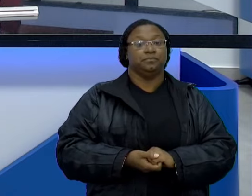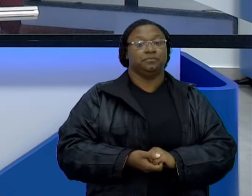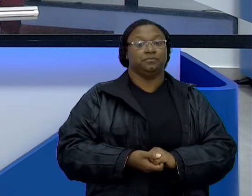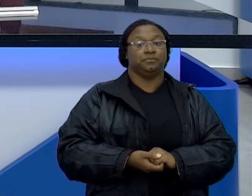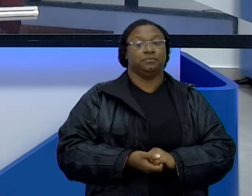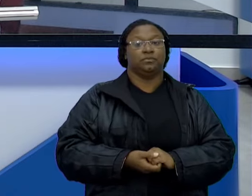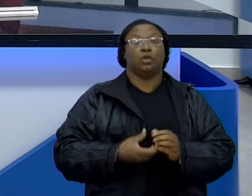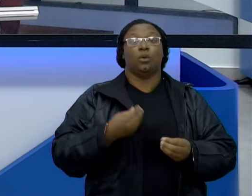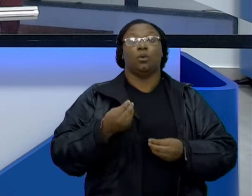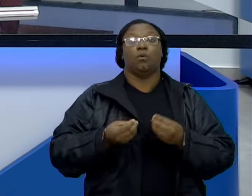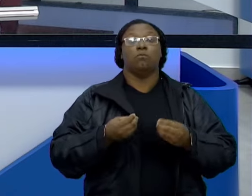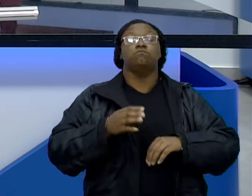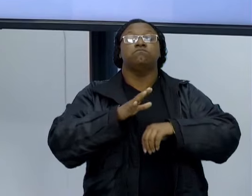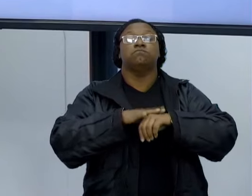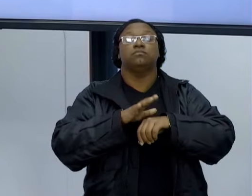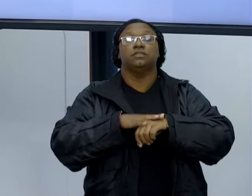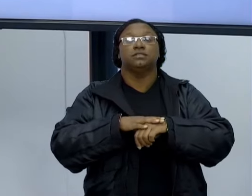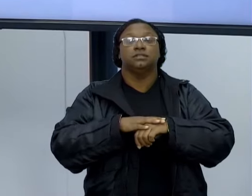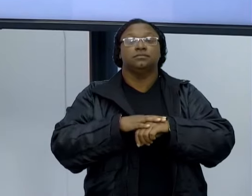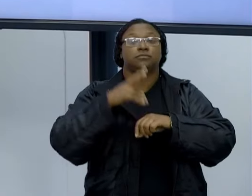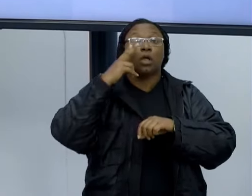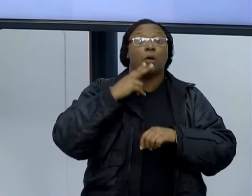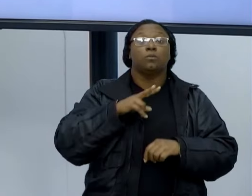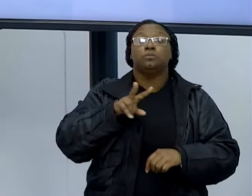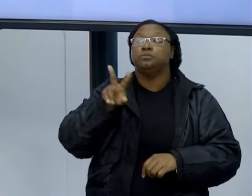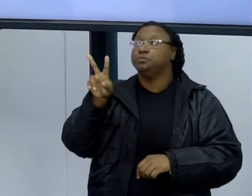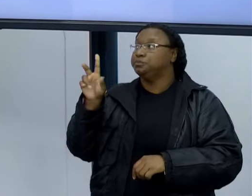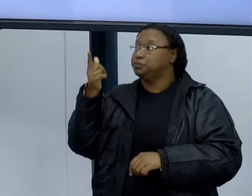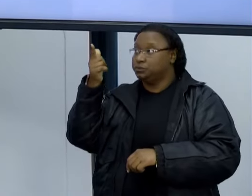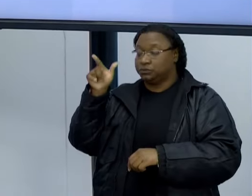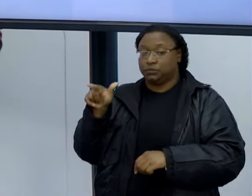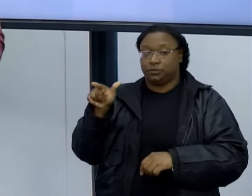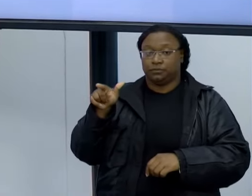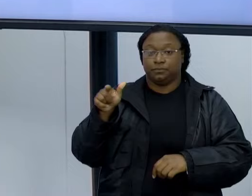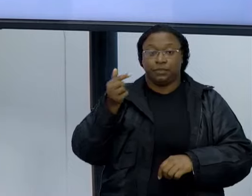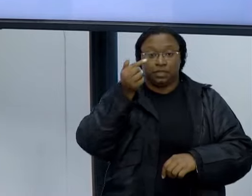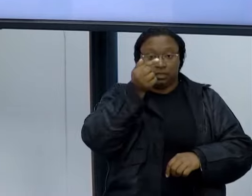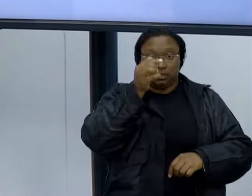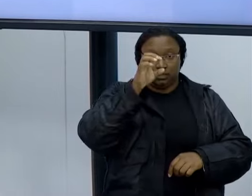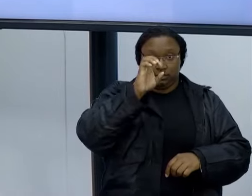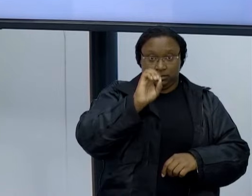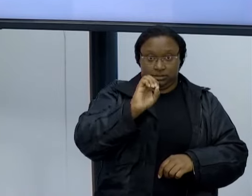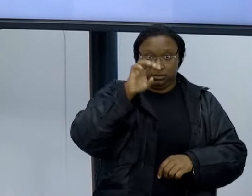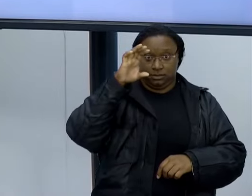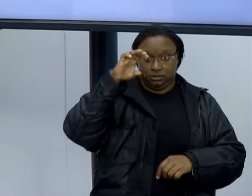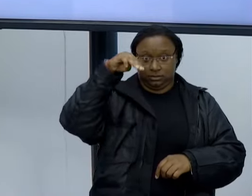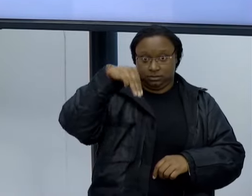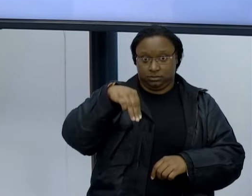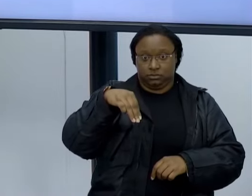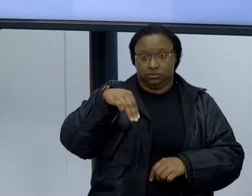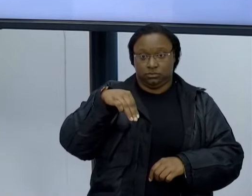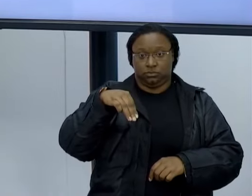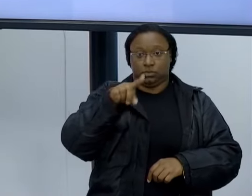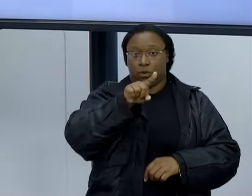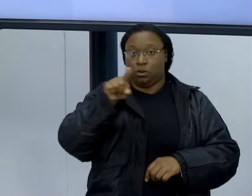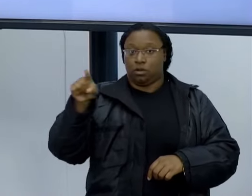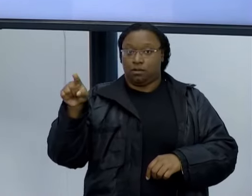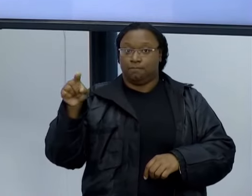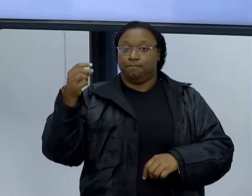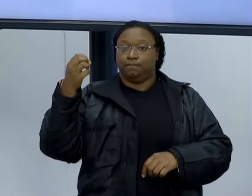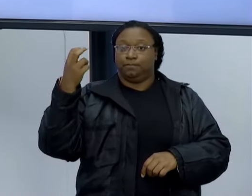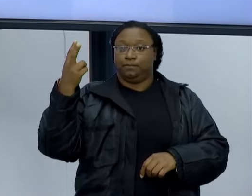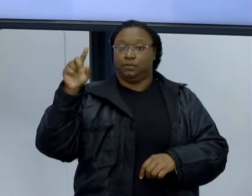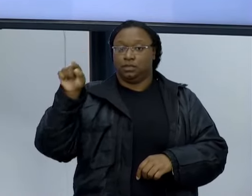quanto que eu tenho que fazer? Vamos dar uma olhada de novo, olha lá. 70 centímetros quer dizer 3,5 metros. Pé direito